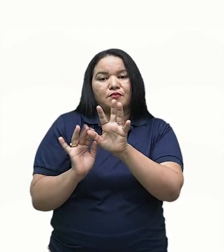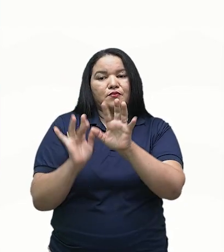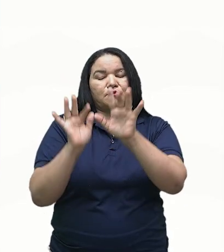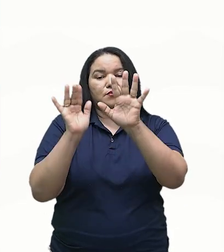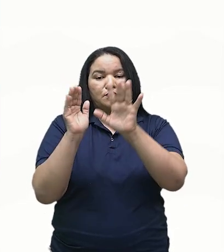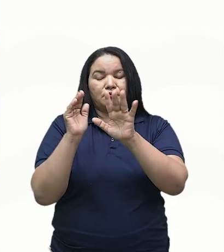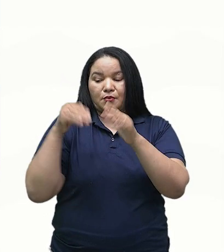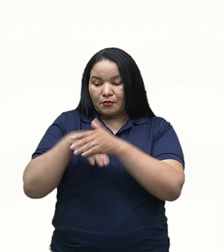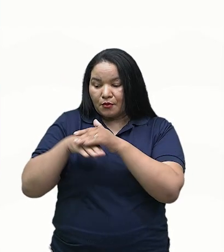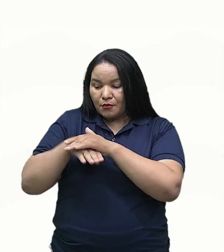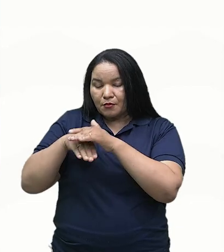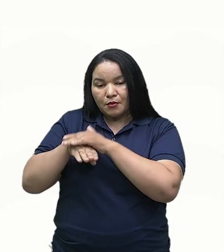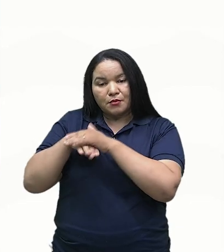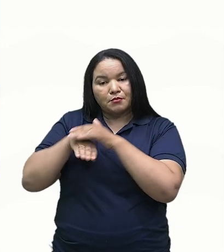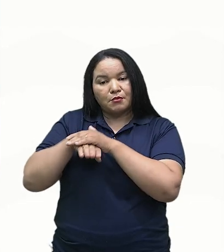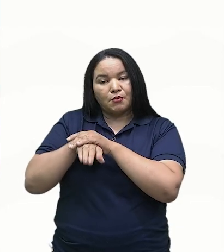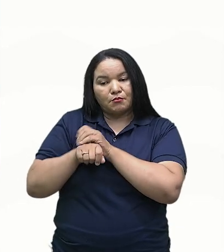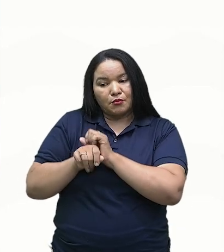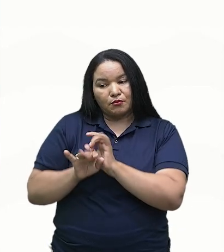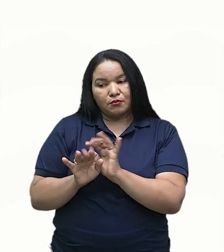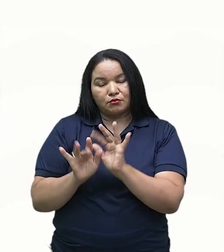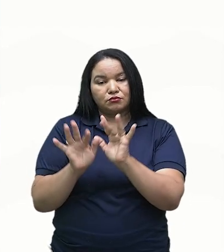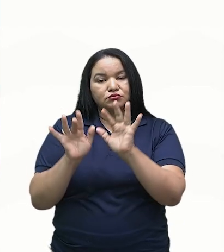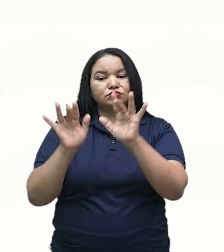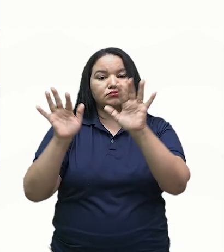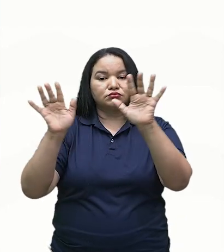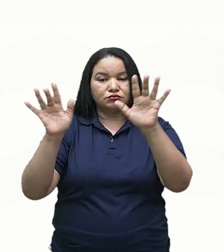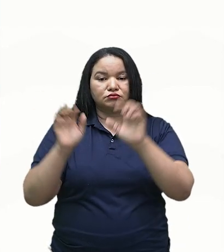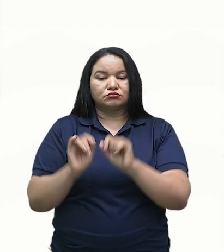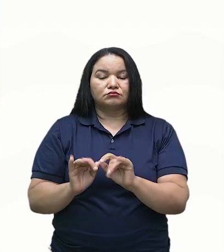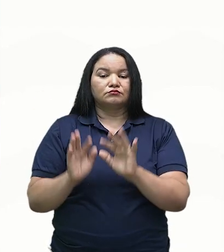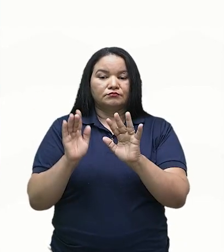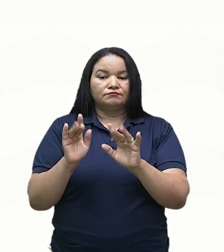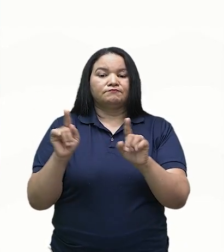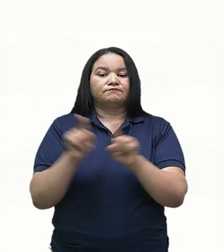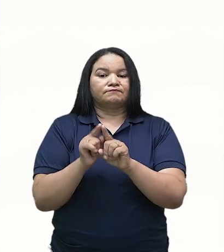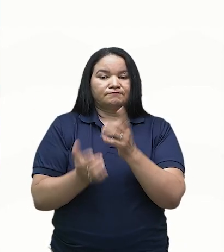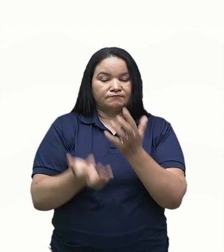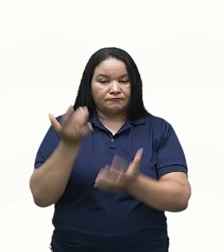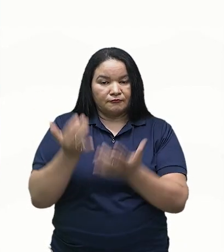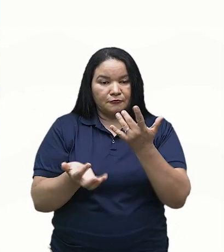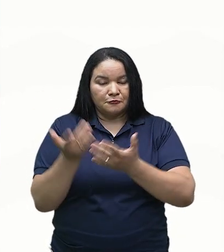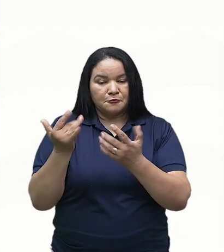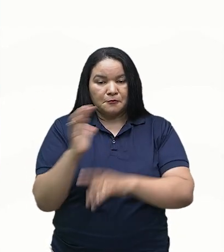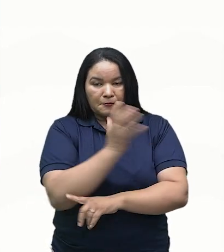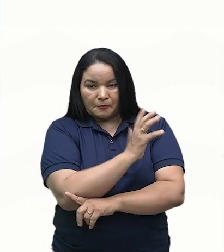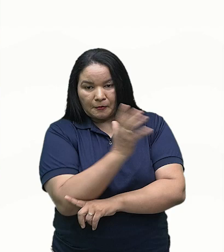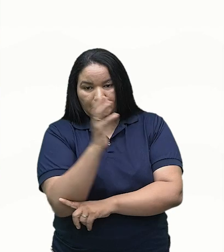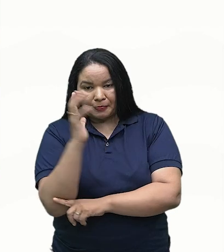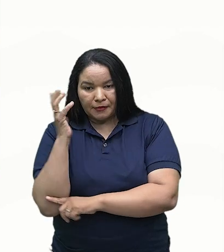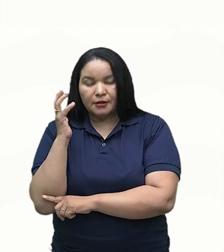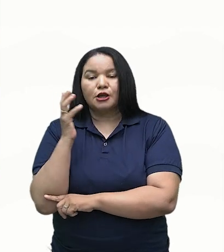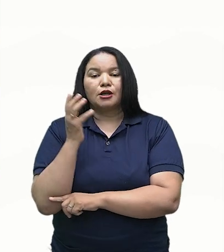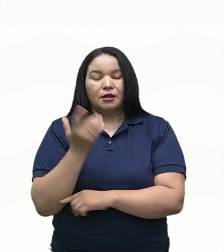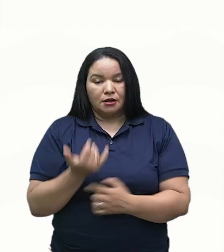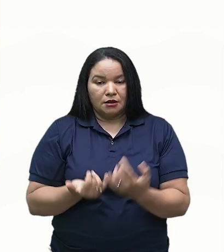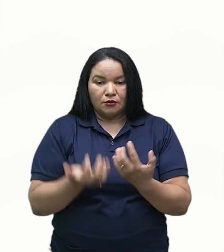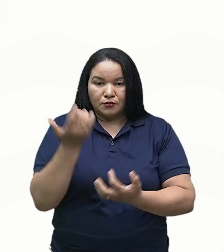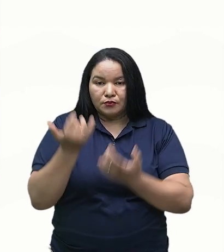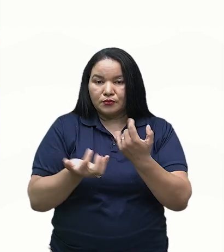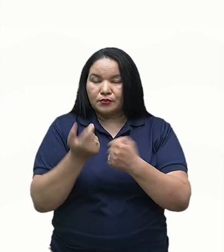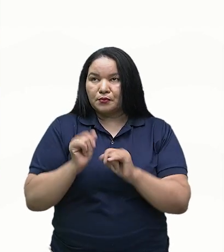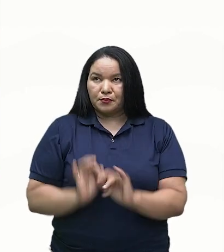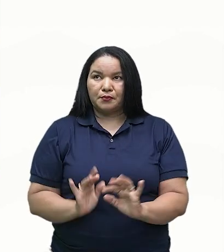estava armazenado na planta através do seu desmatamento, bem como da queima dessa floresta, né, através das queimadas, para